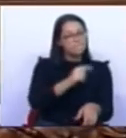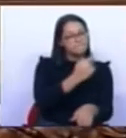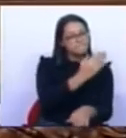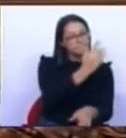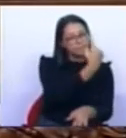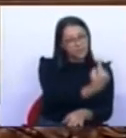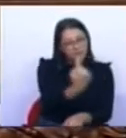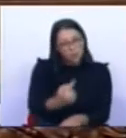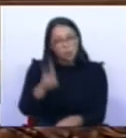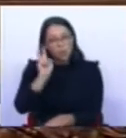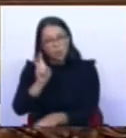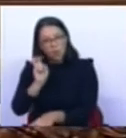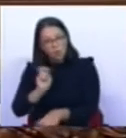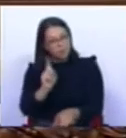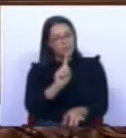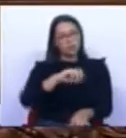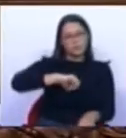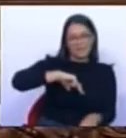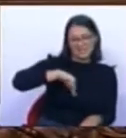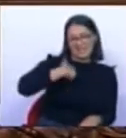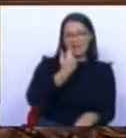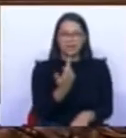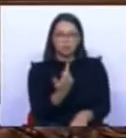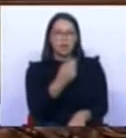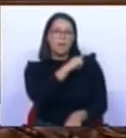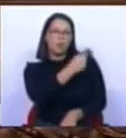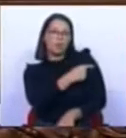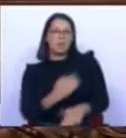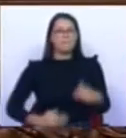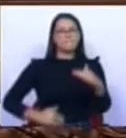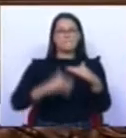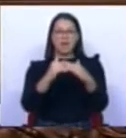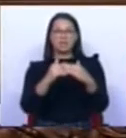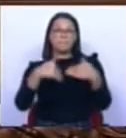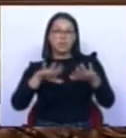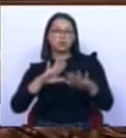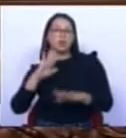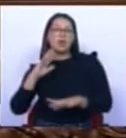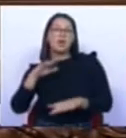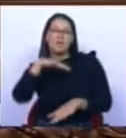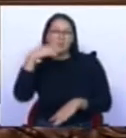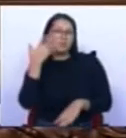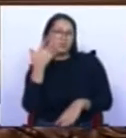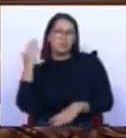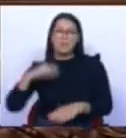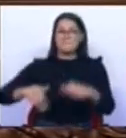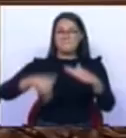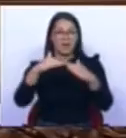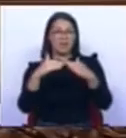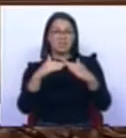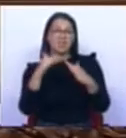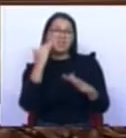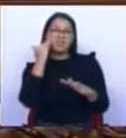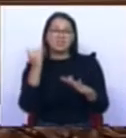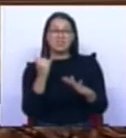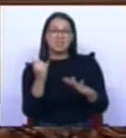os mais ricos, os mais poderosos do mundo e, logo devemos dizê-lo, os mais poluentes, se juntarão cúmplices pelos